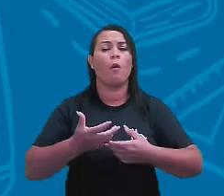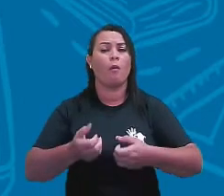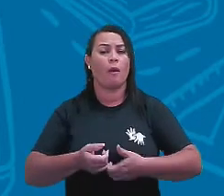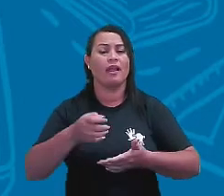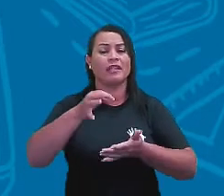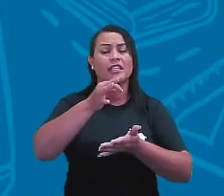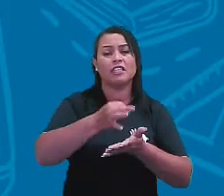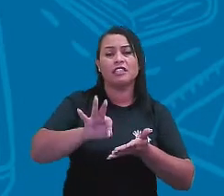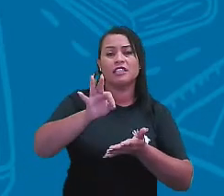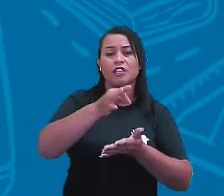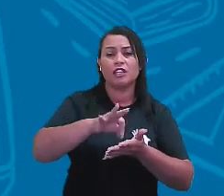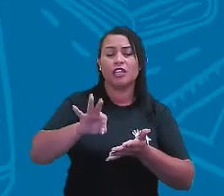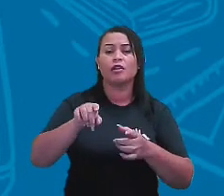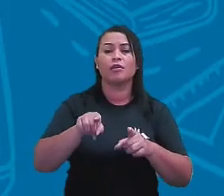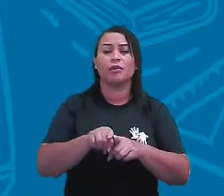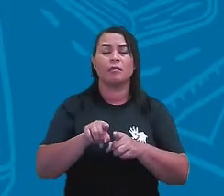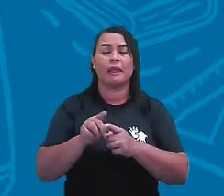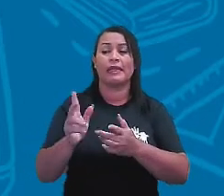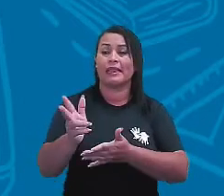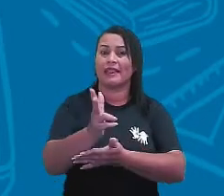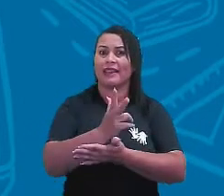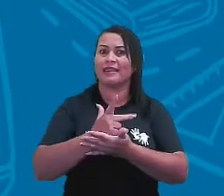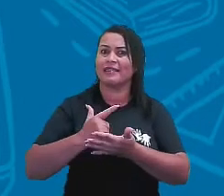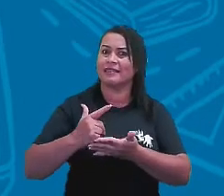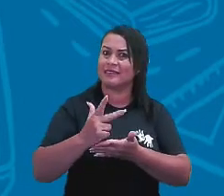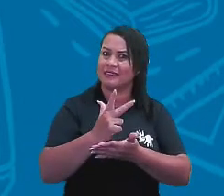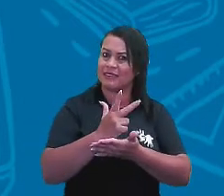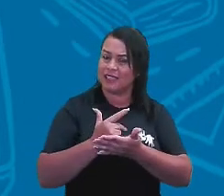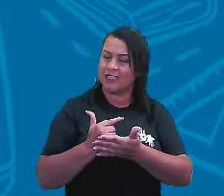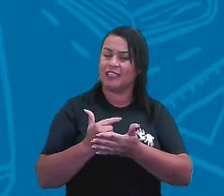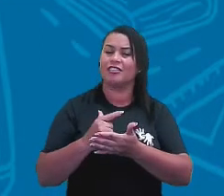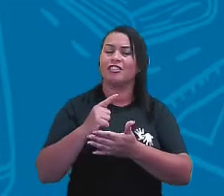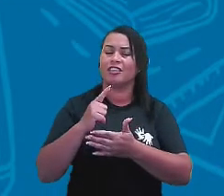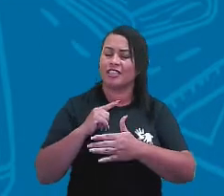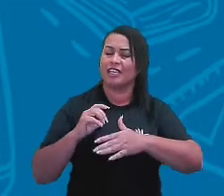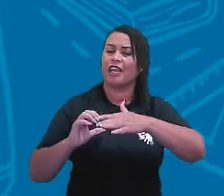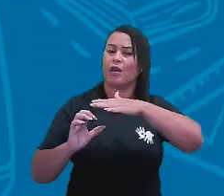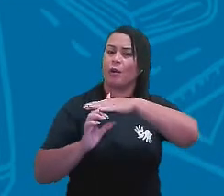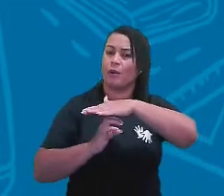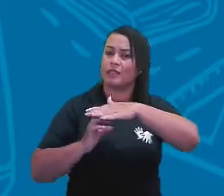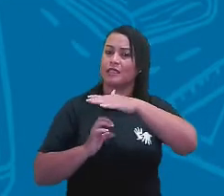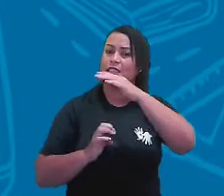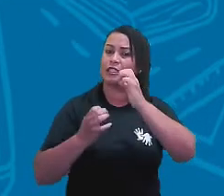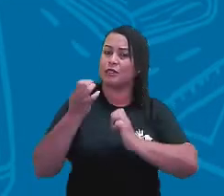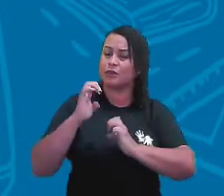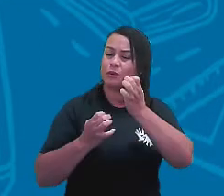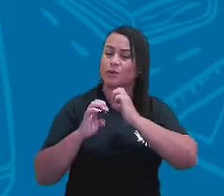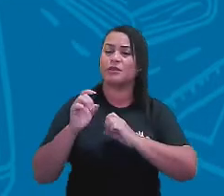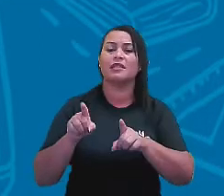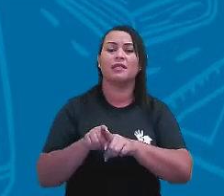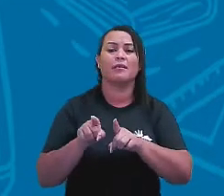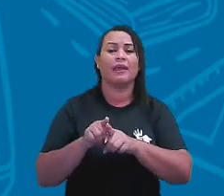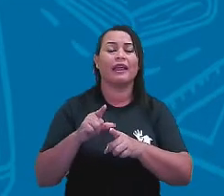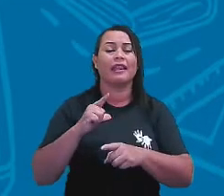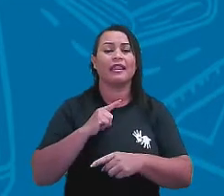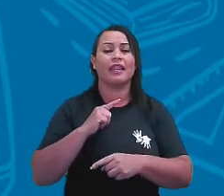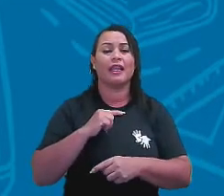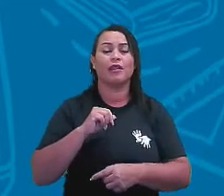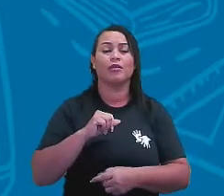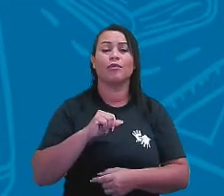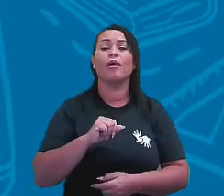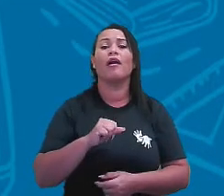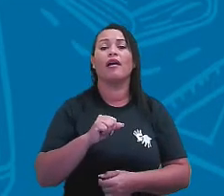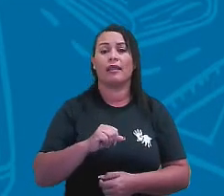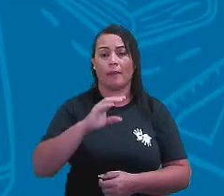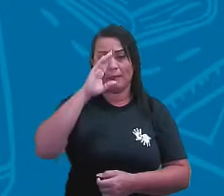industrial vitoriense. Olha aí quem foi Henrique de Holanda, né? A via principal do município, com